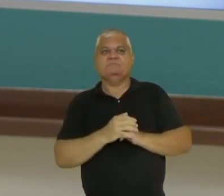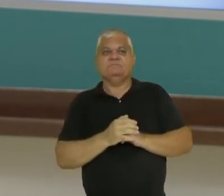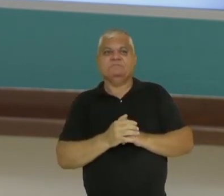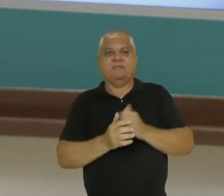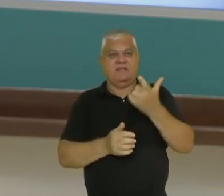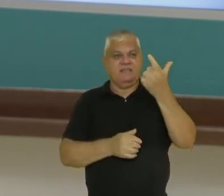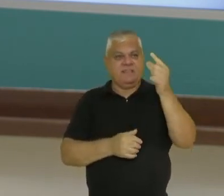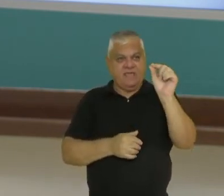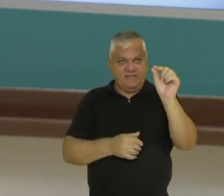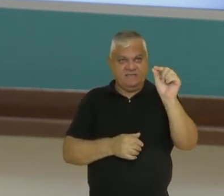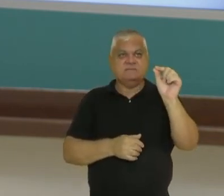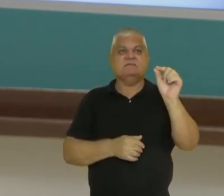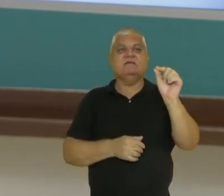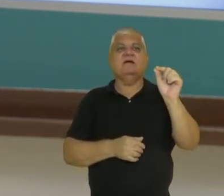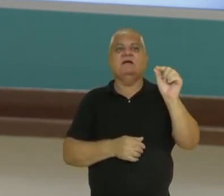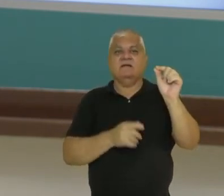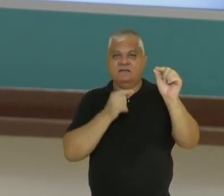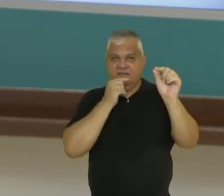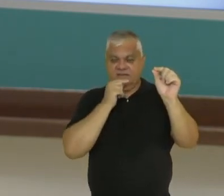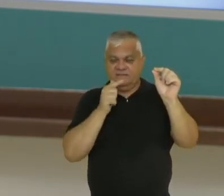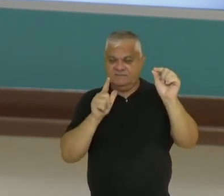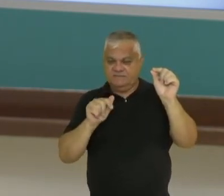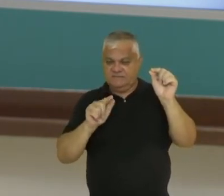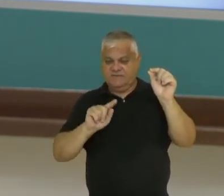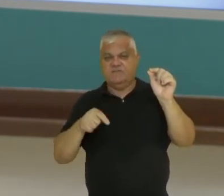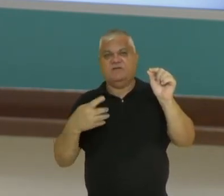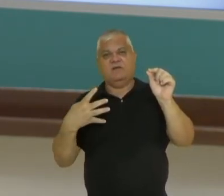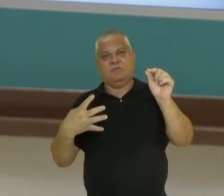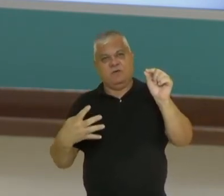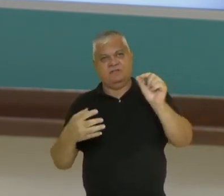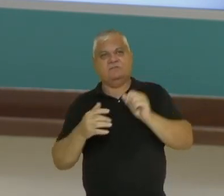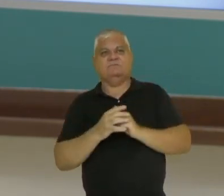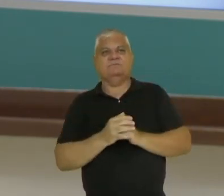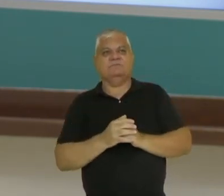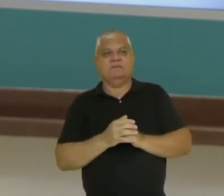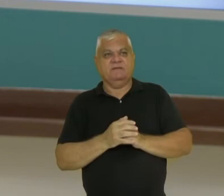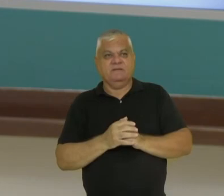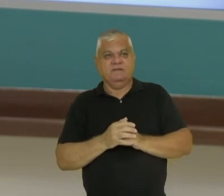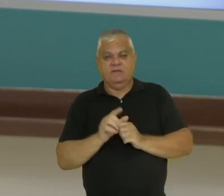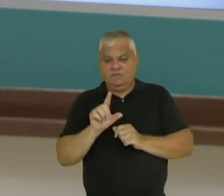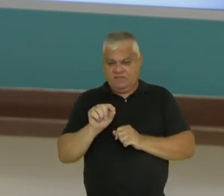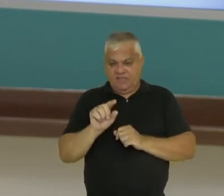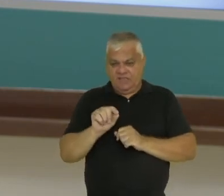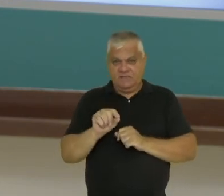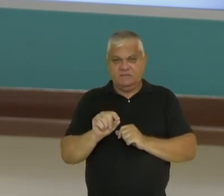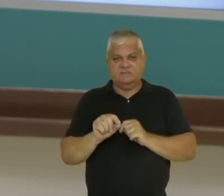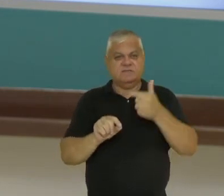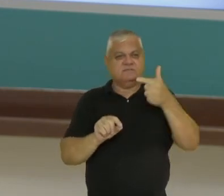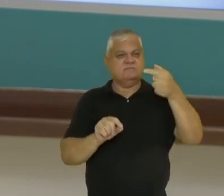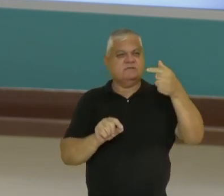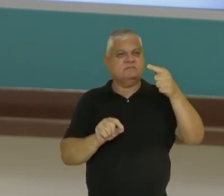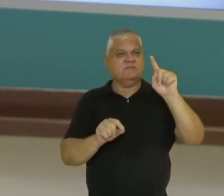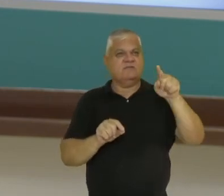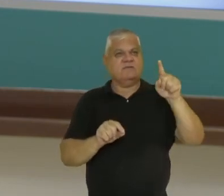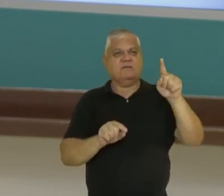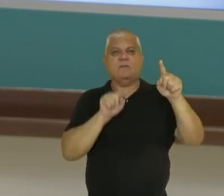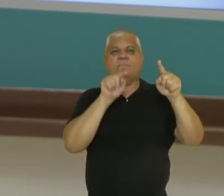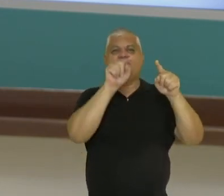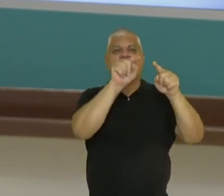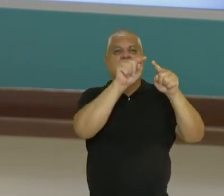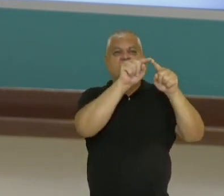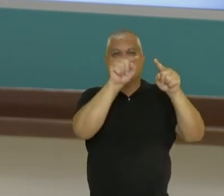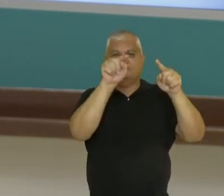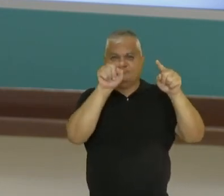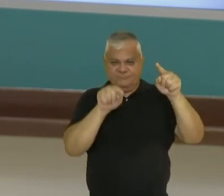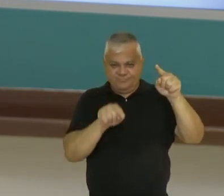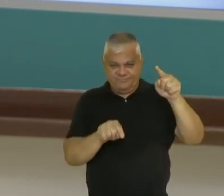Quando a temperatura é 10, a massa é 17,4. Então, temperatura 10, massa 17,4,